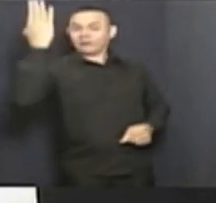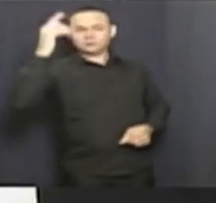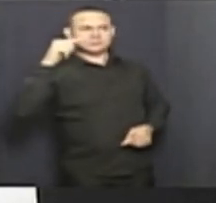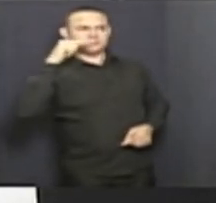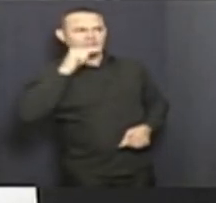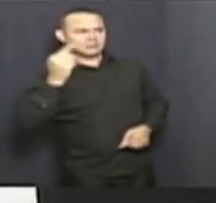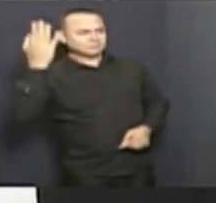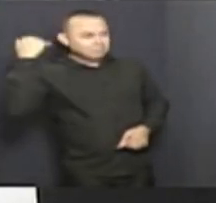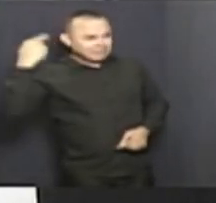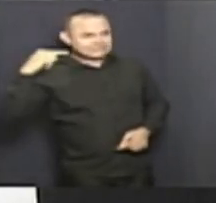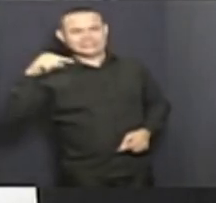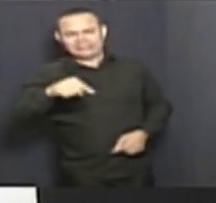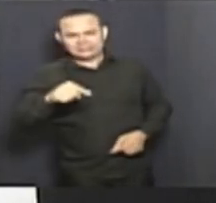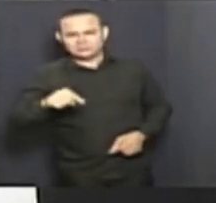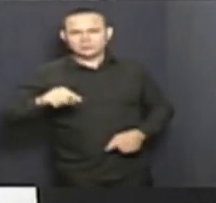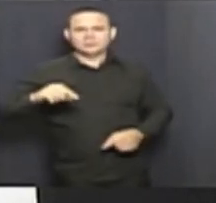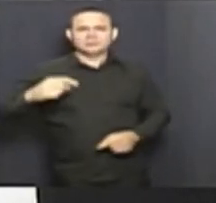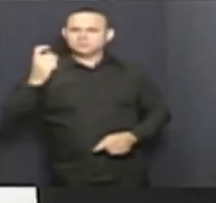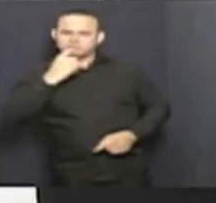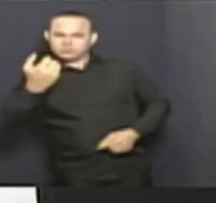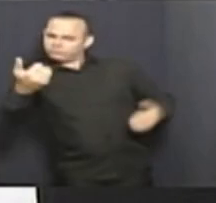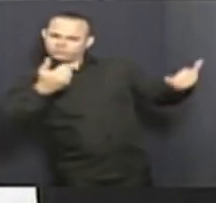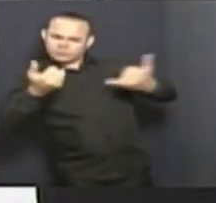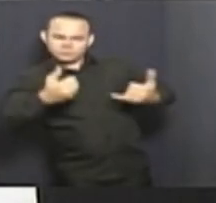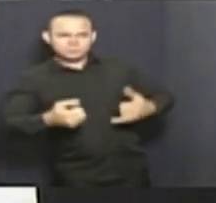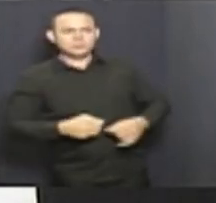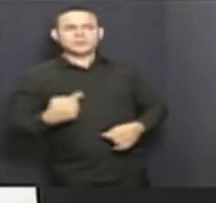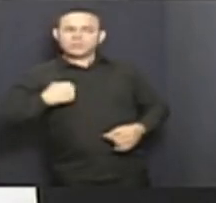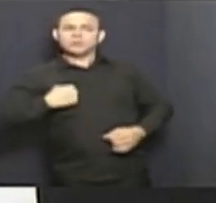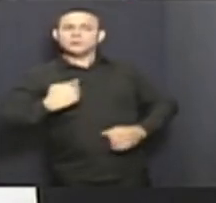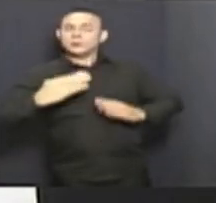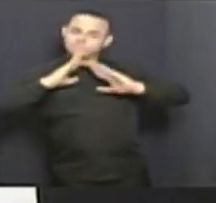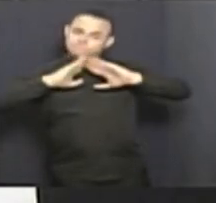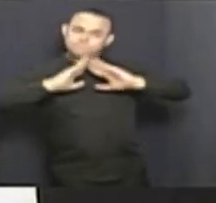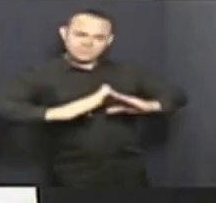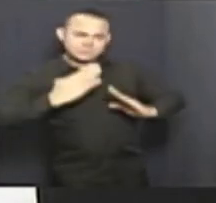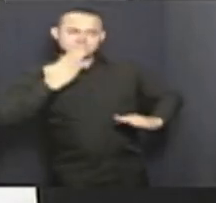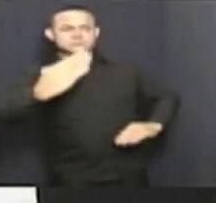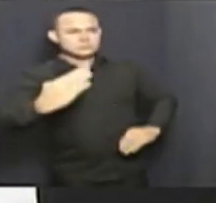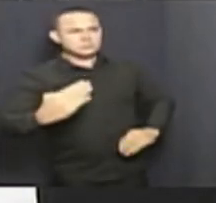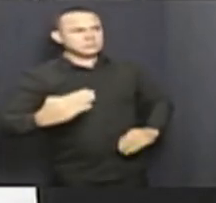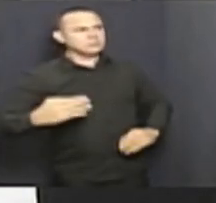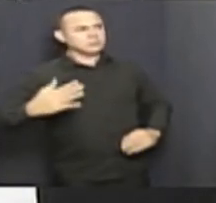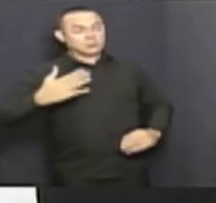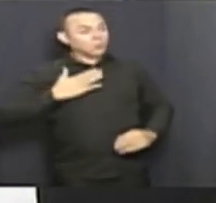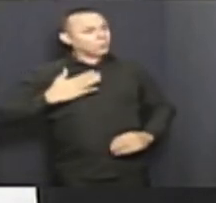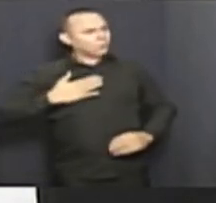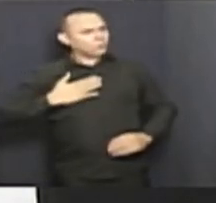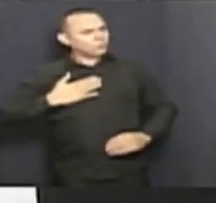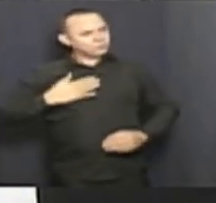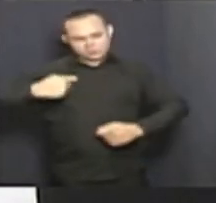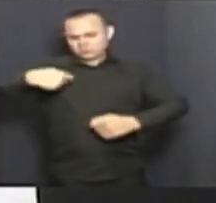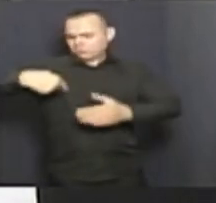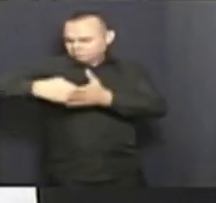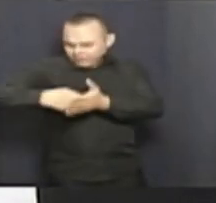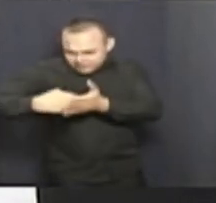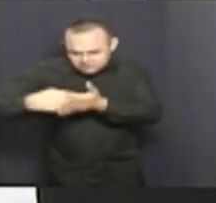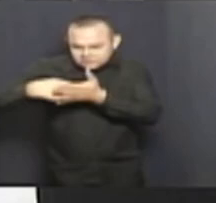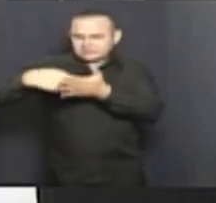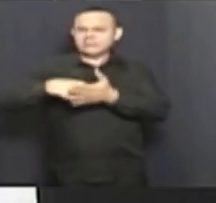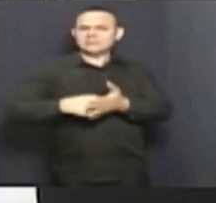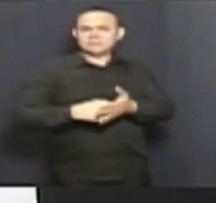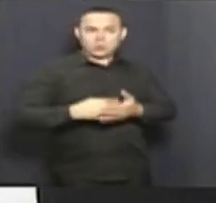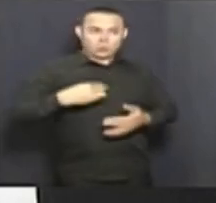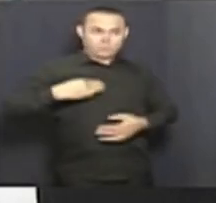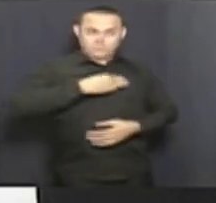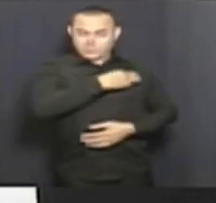eu próprio requerir a abertura de inquérito contra minha pessoa o delegado já havia concluído o ministério porque disse que não havia